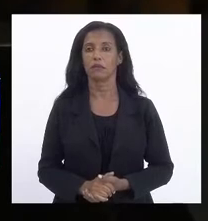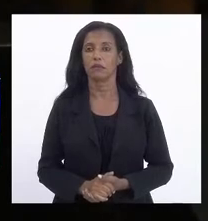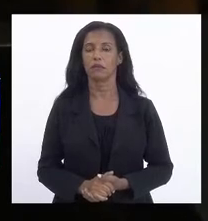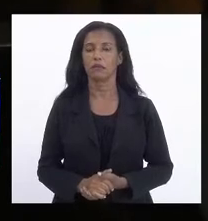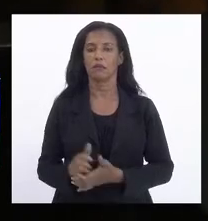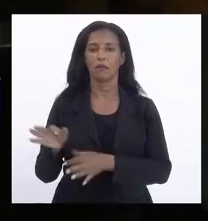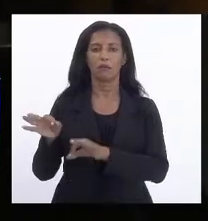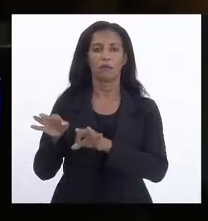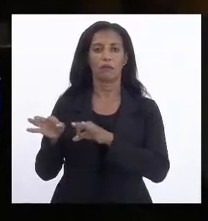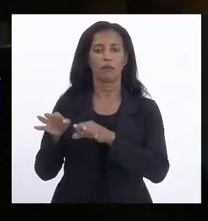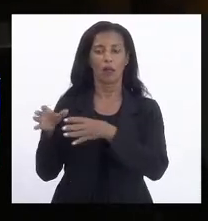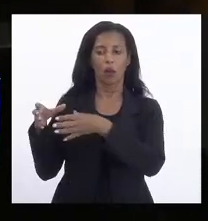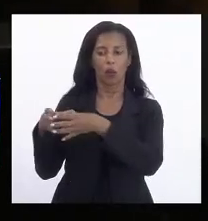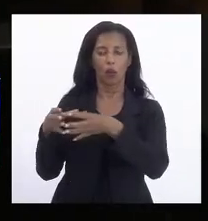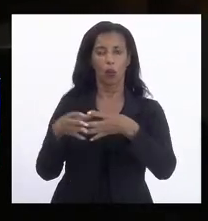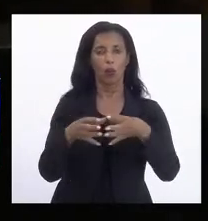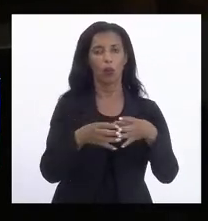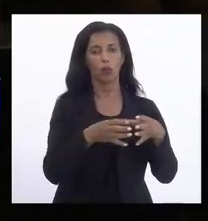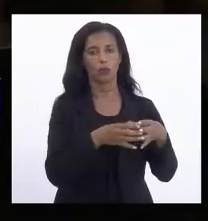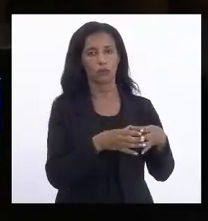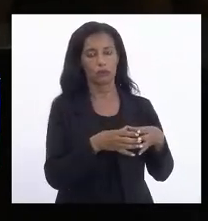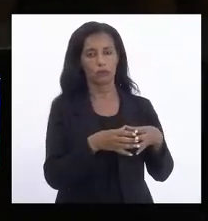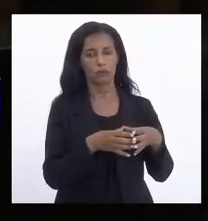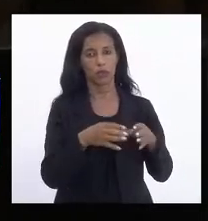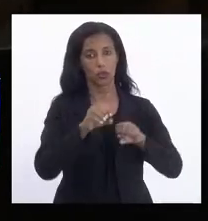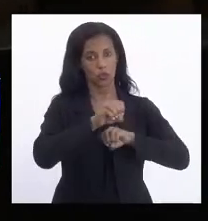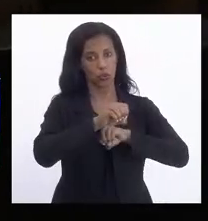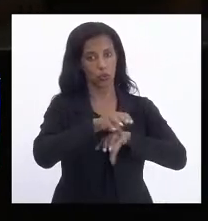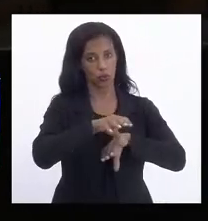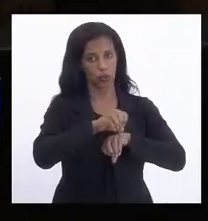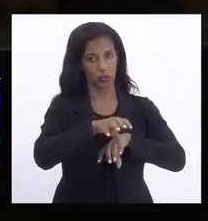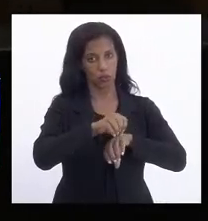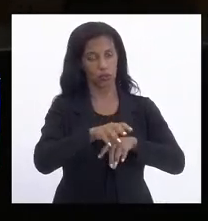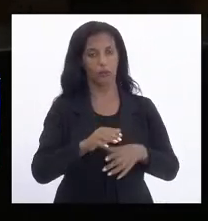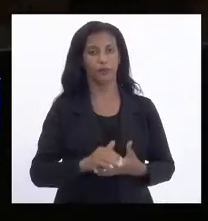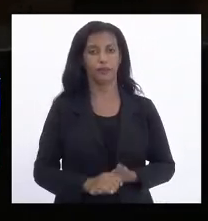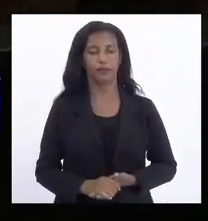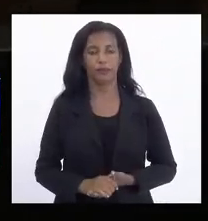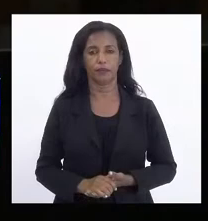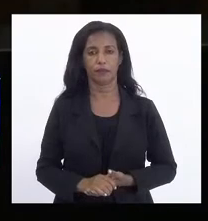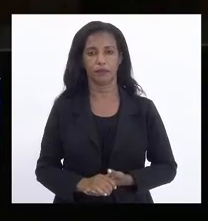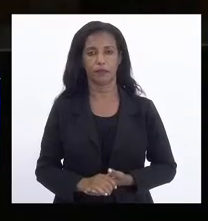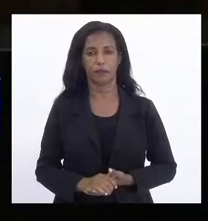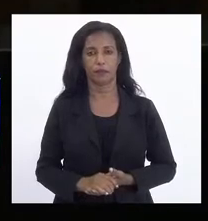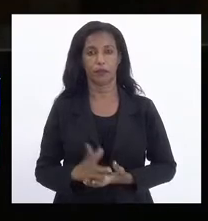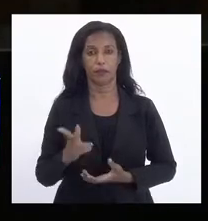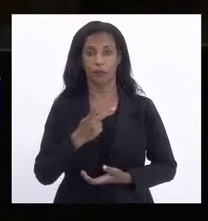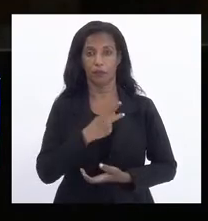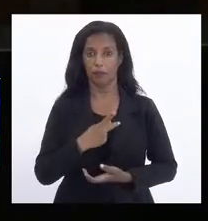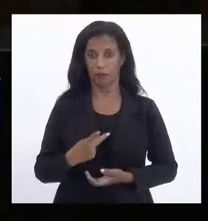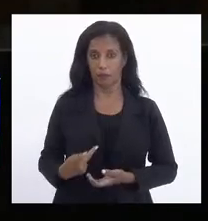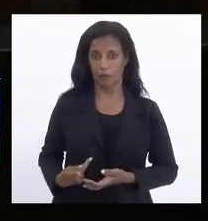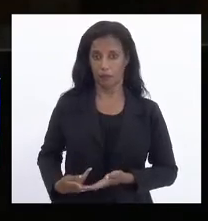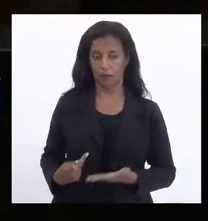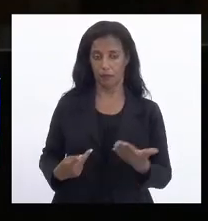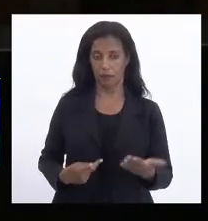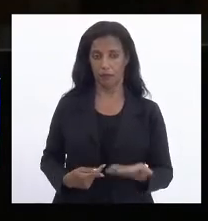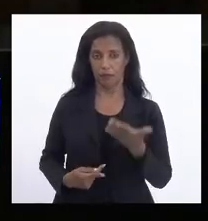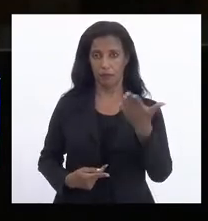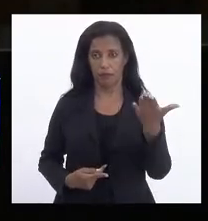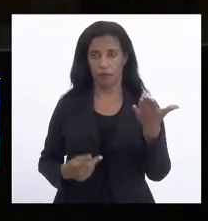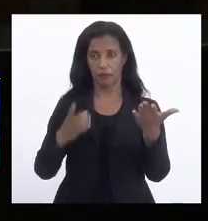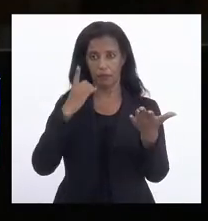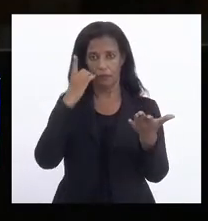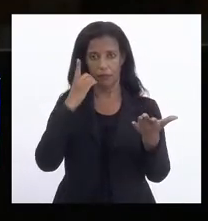promovida pelas comissões de educação, que foi presidida pelo nobre